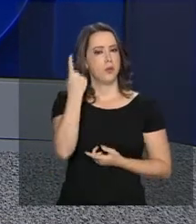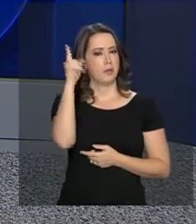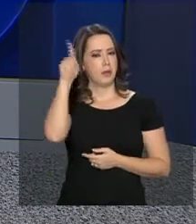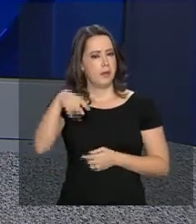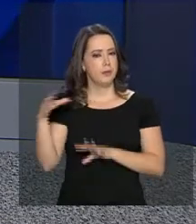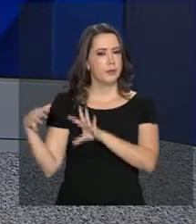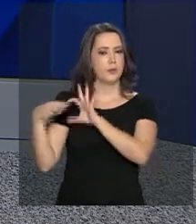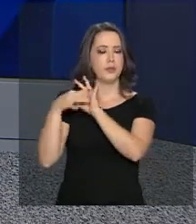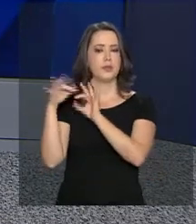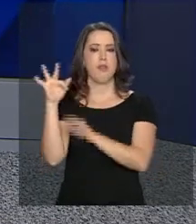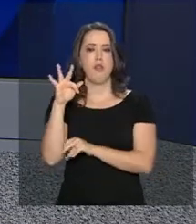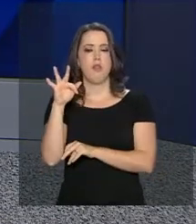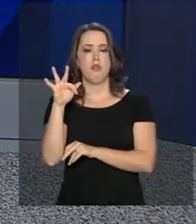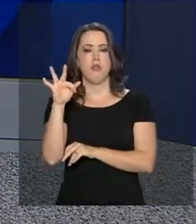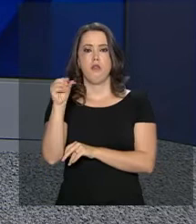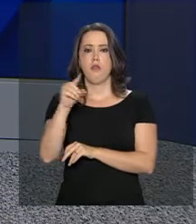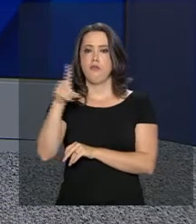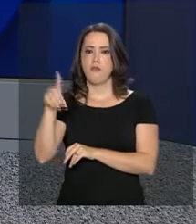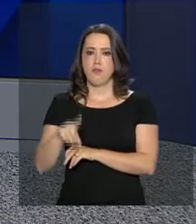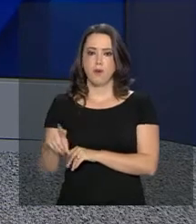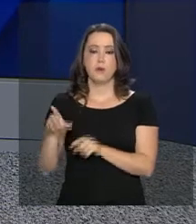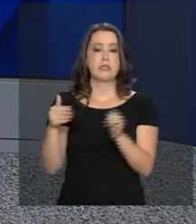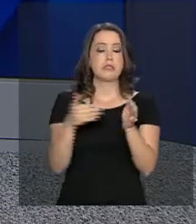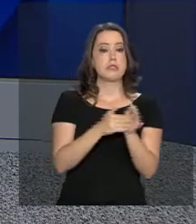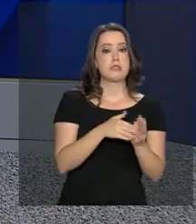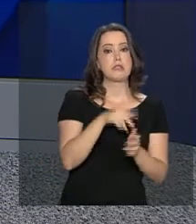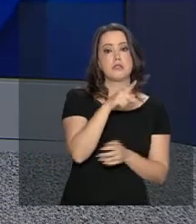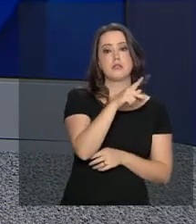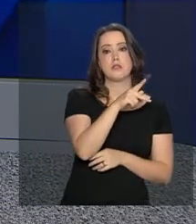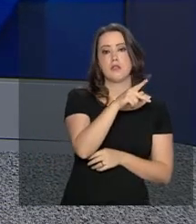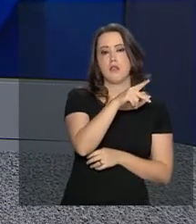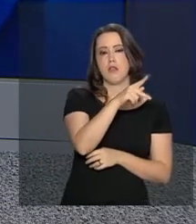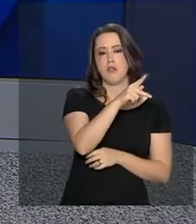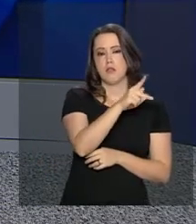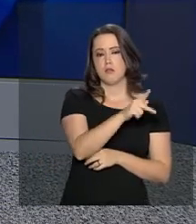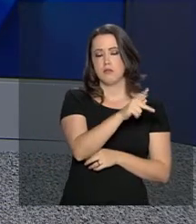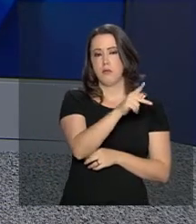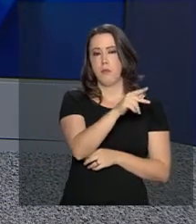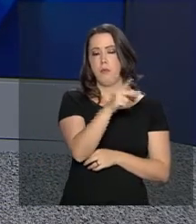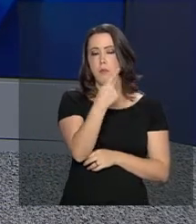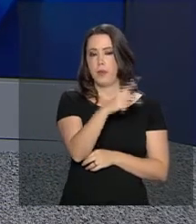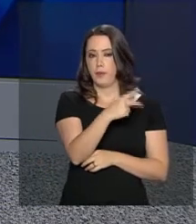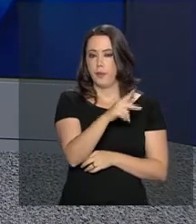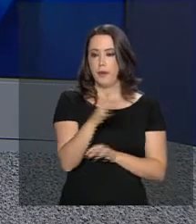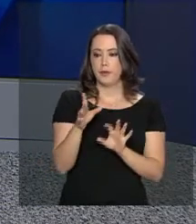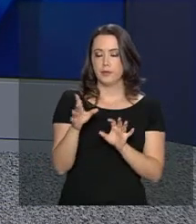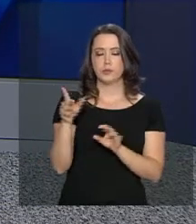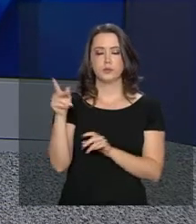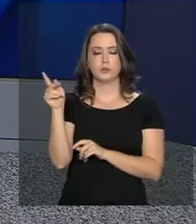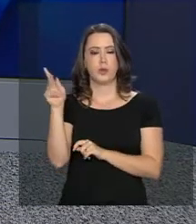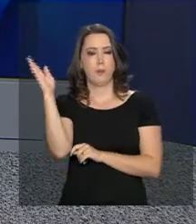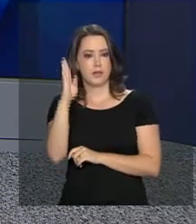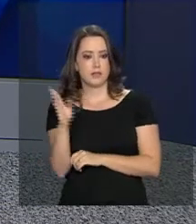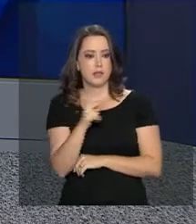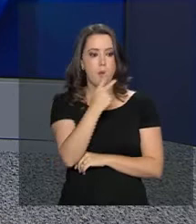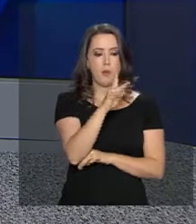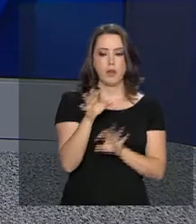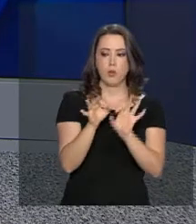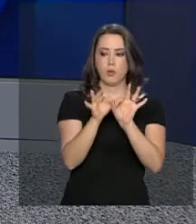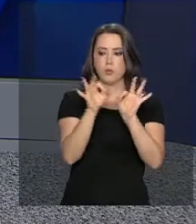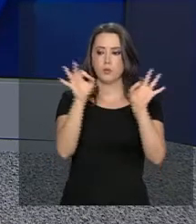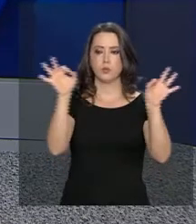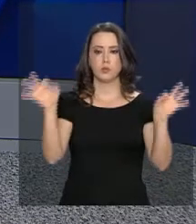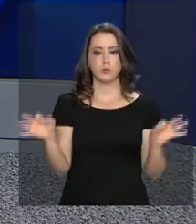delas vai ligar Foz do Iguaçu, no Paraná, a Presidente Franco, no Paraguai. A outra ponte será construída entre